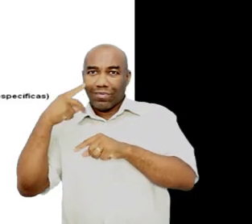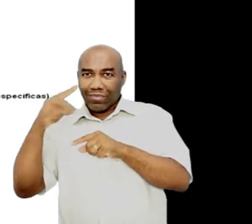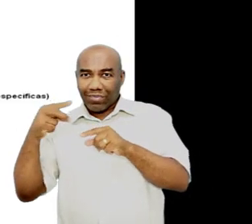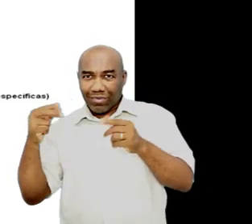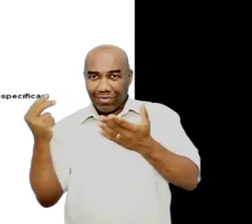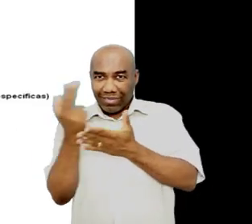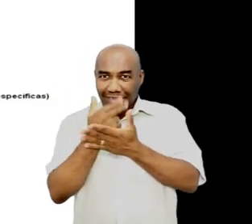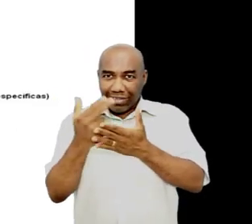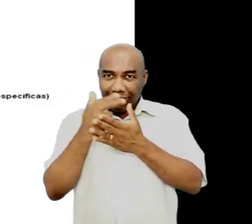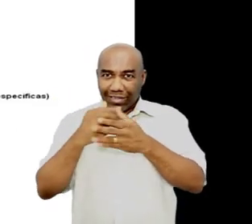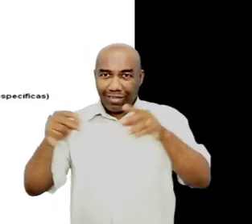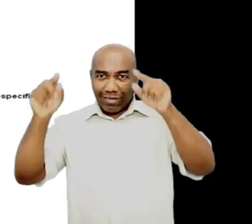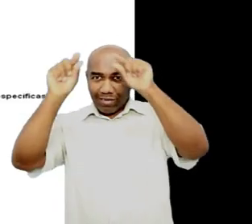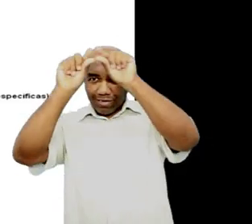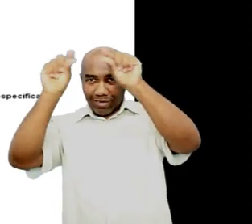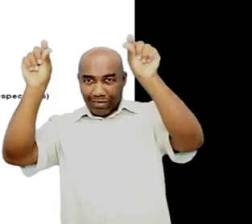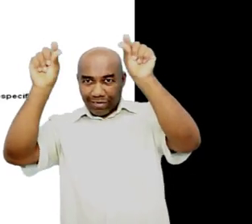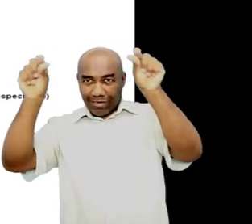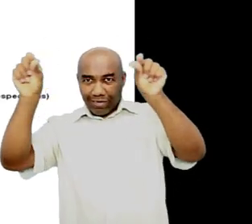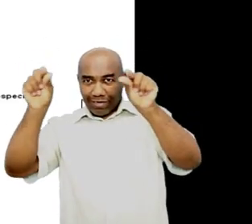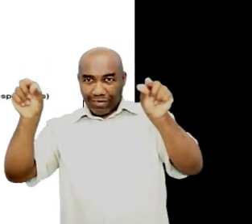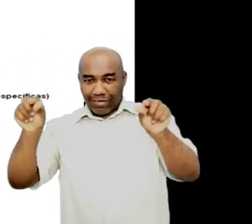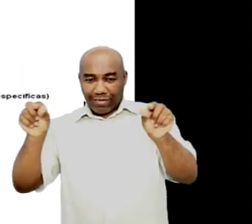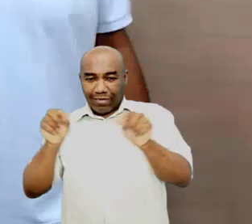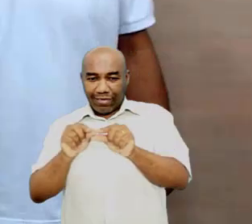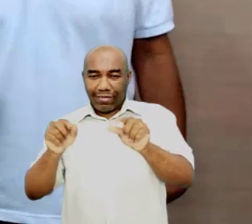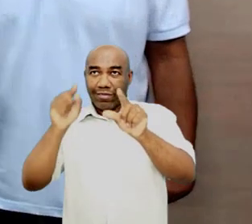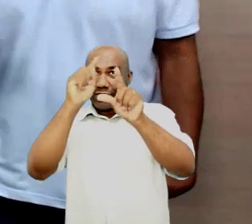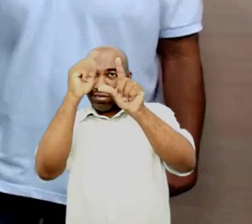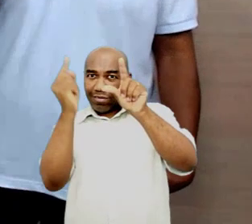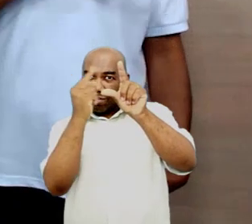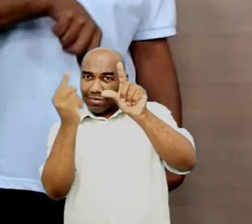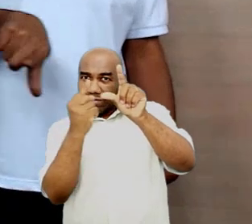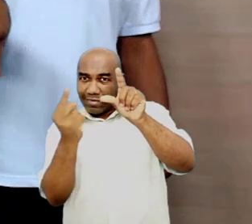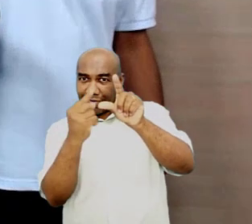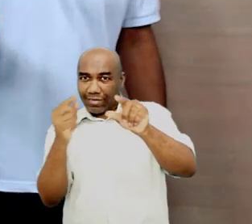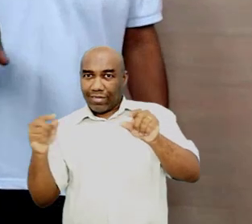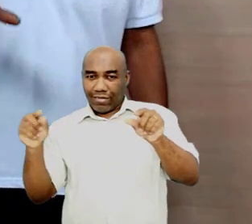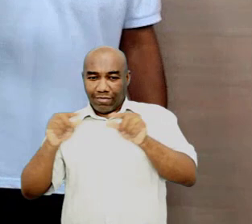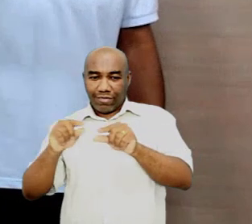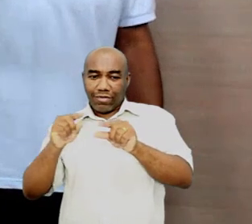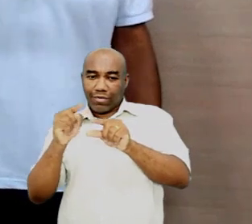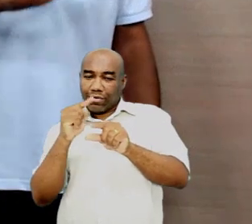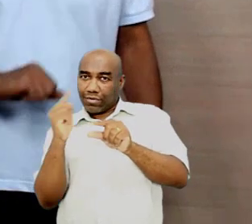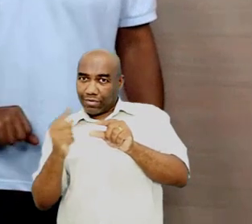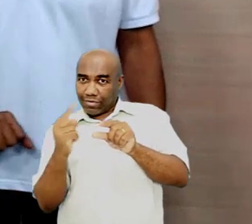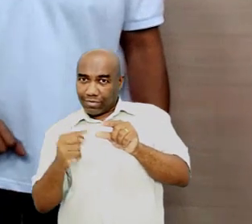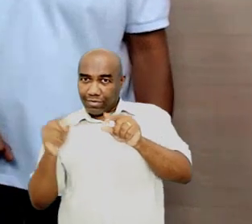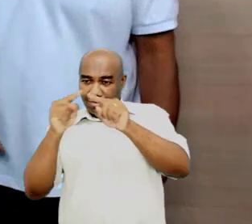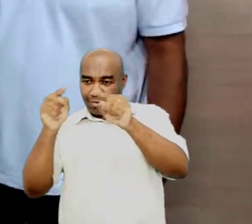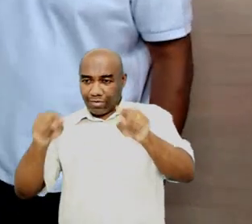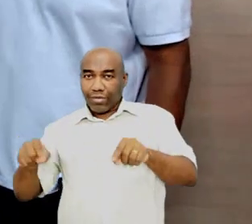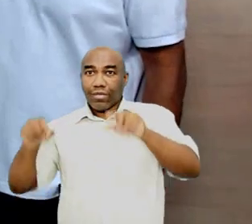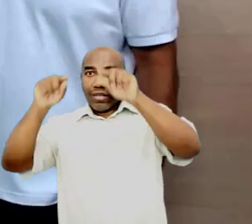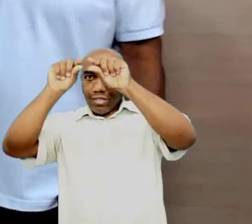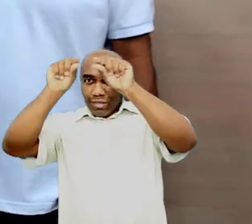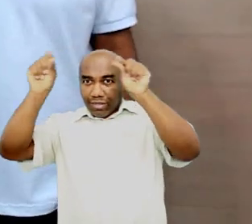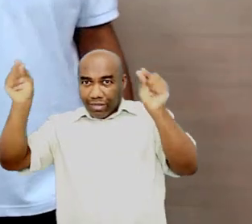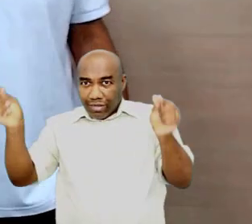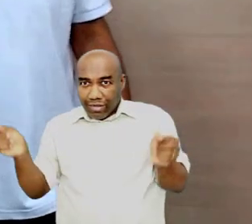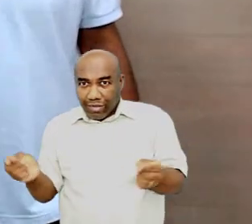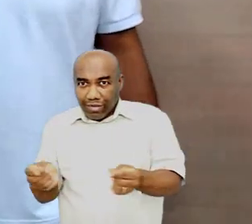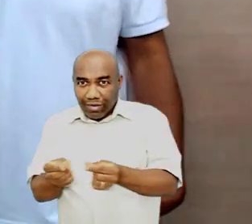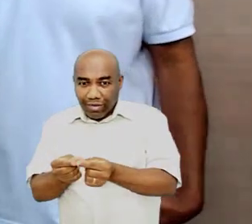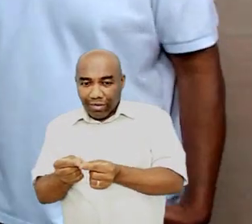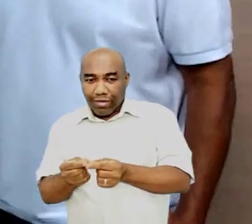Mesma coisa. Vírus capsulado e vírus não capsulado. Caramba, professor. Então,